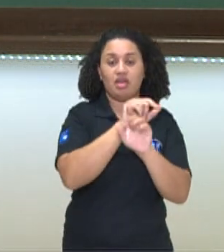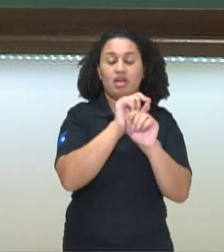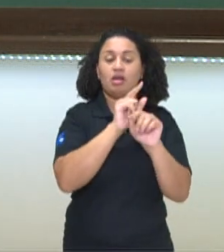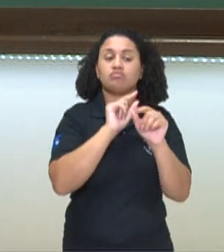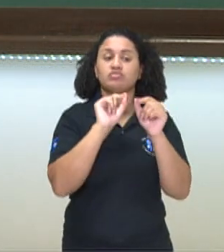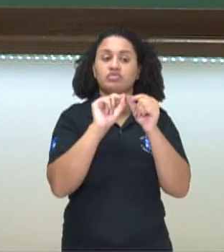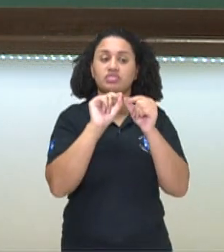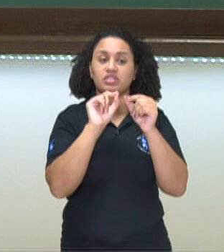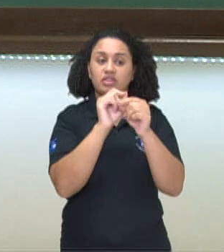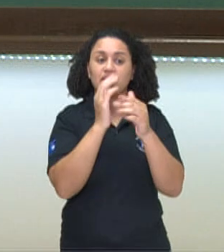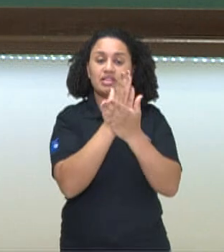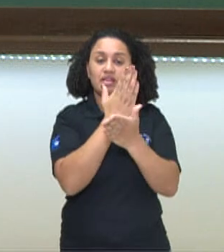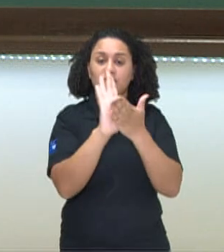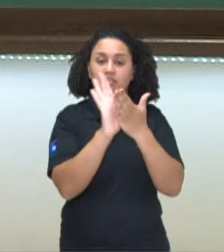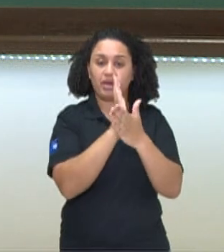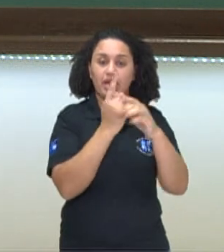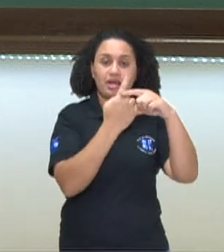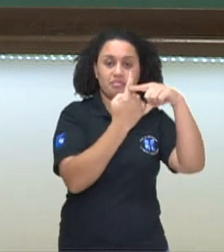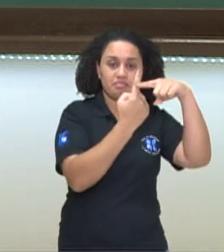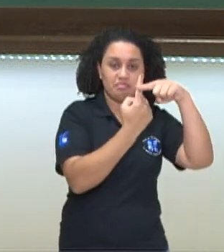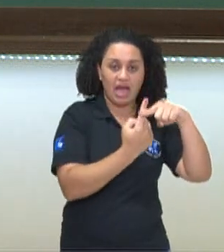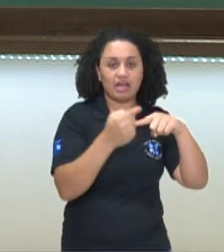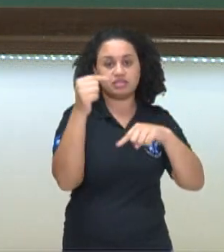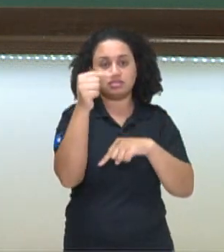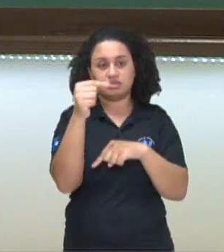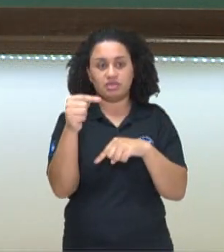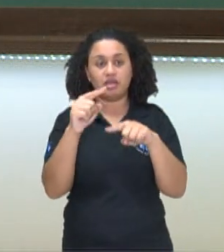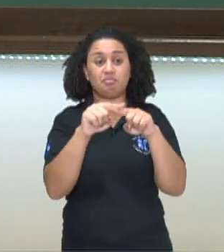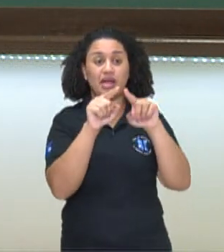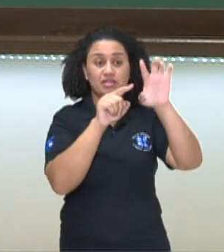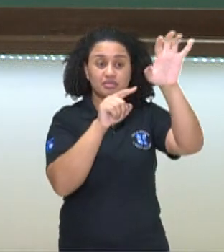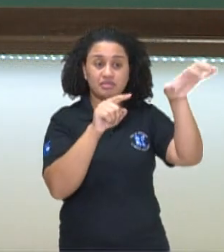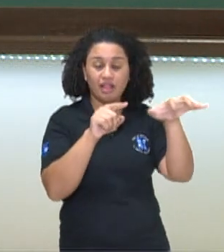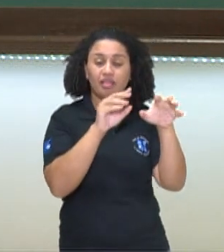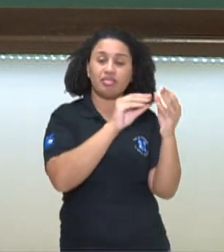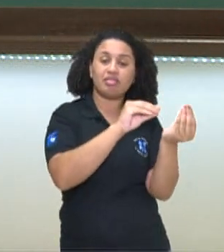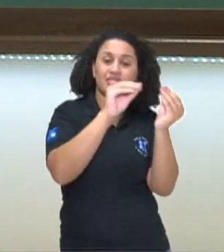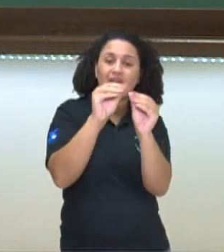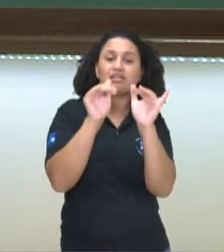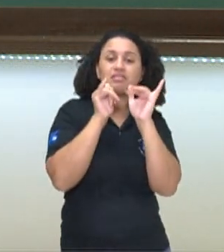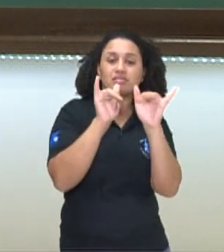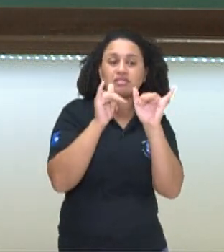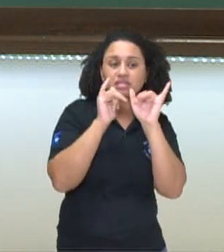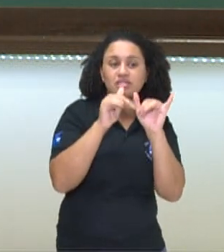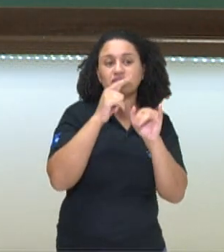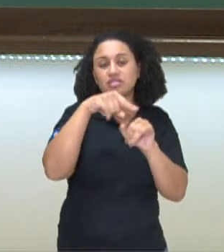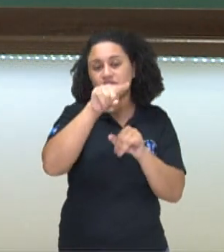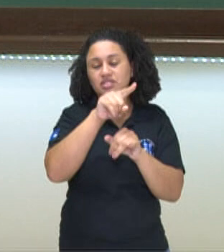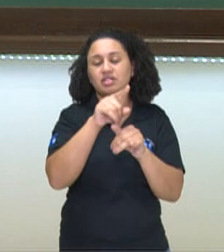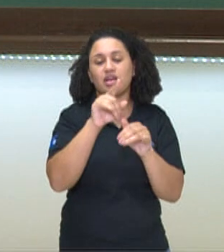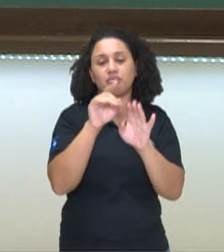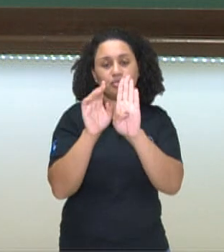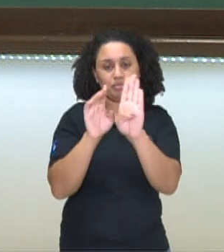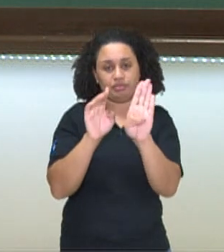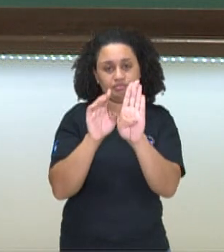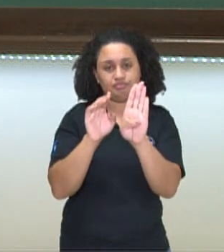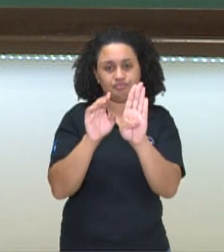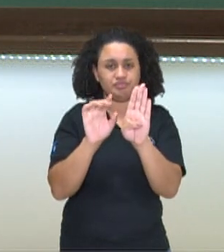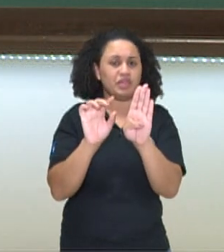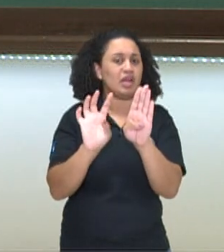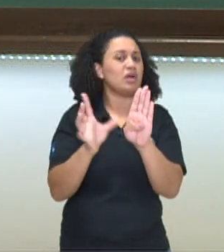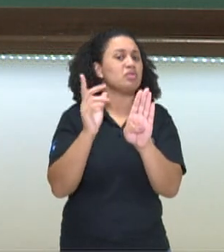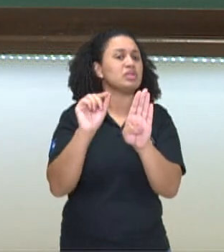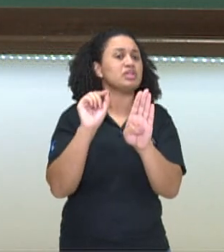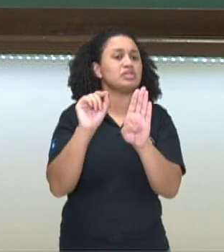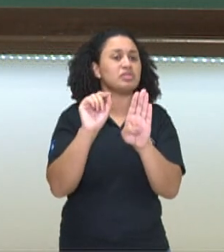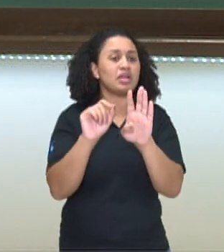aterramento. Só que a fonte de aterramento vai oferecer cargas elétricas para o corpo que está polarizado aqui, para o corpo B. O que vai ocorrer